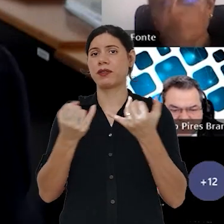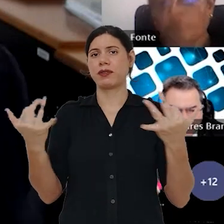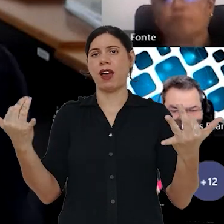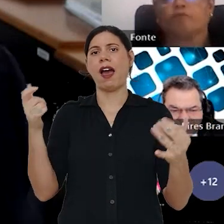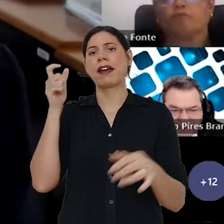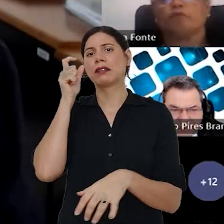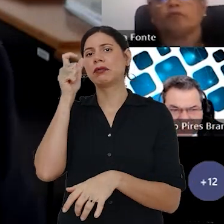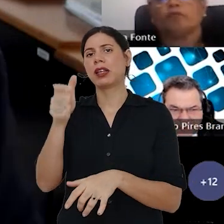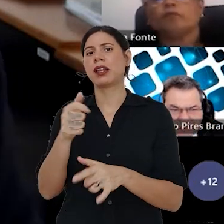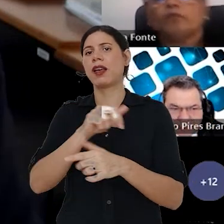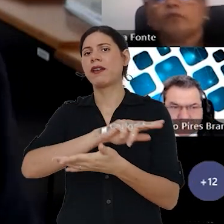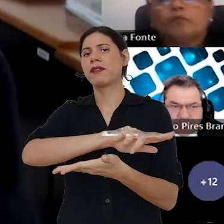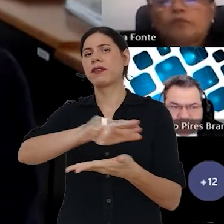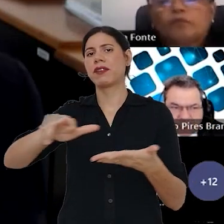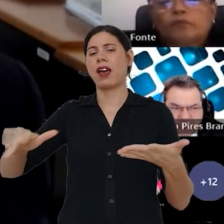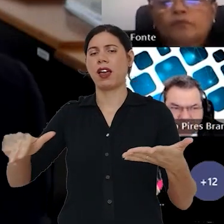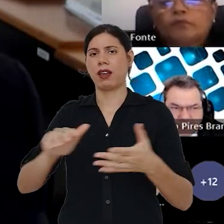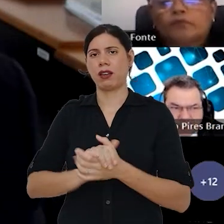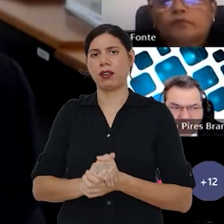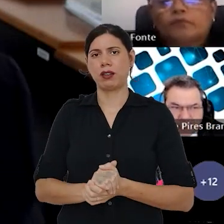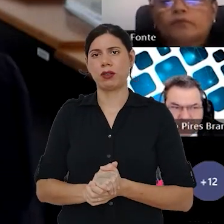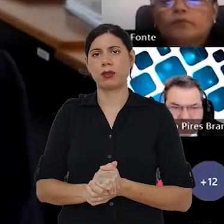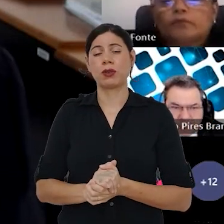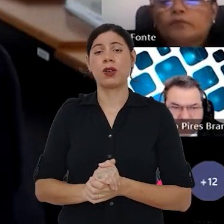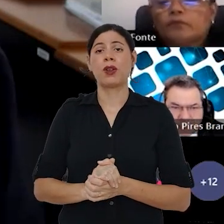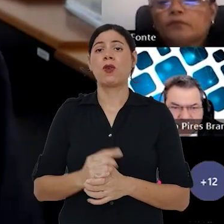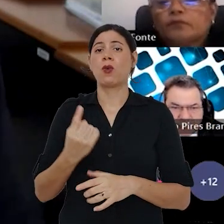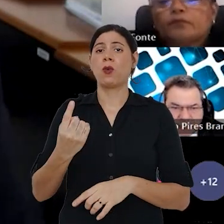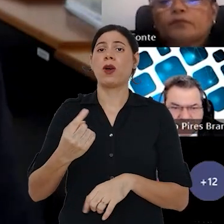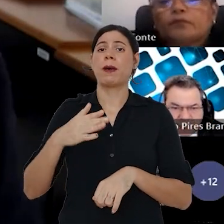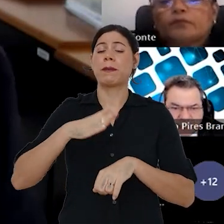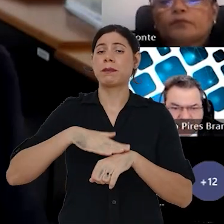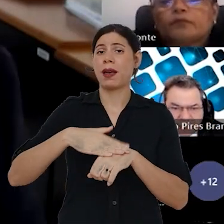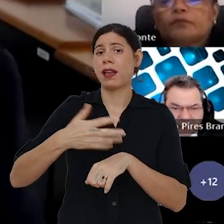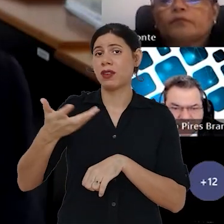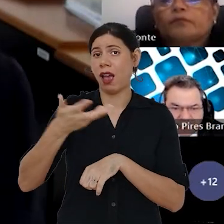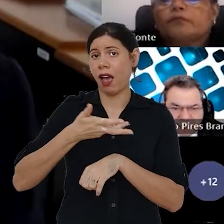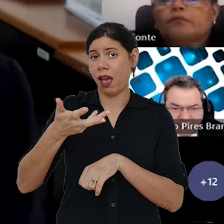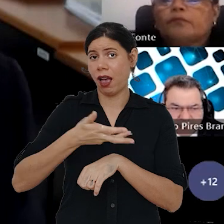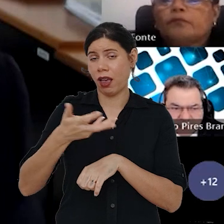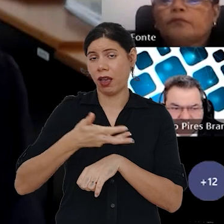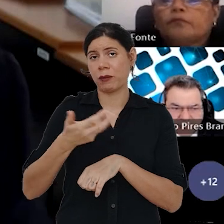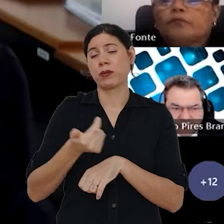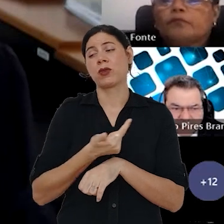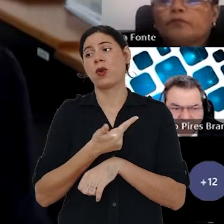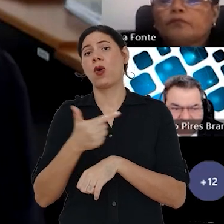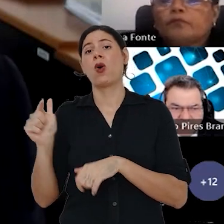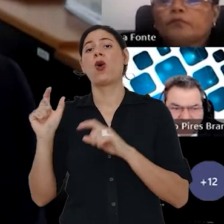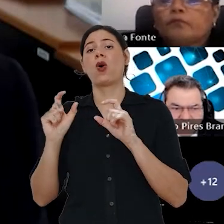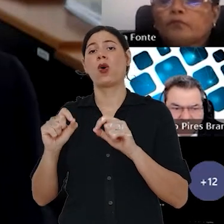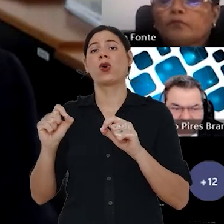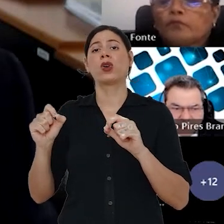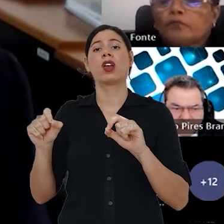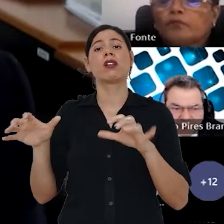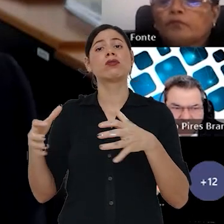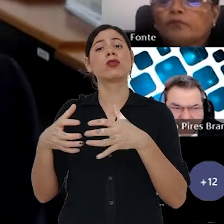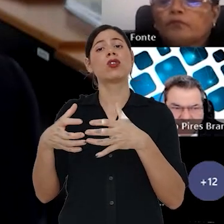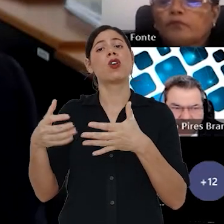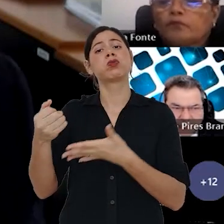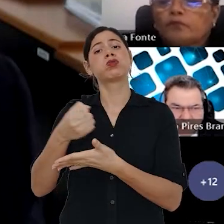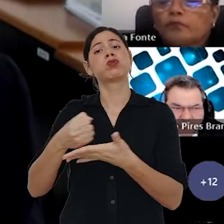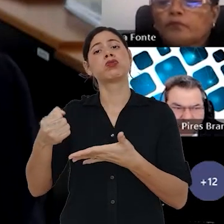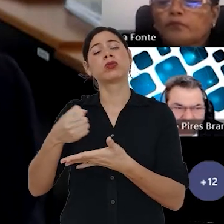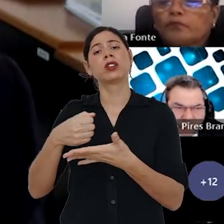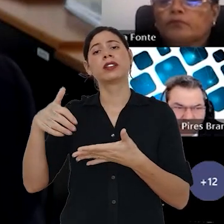vários interesses. Uma da prestação judicional mais célere, a outra, a de um conjunto de princípios